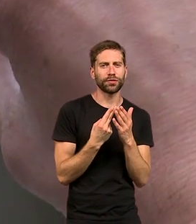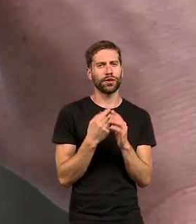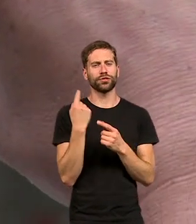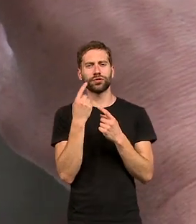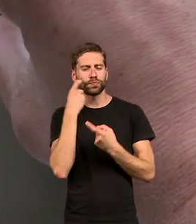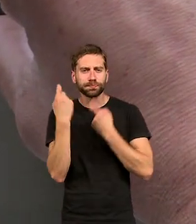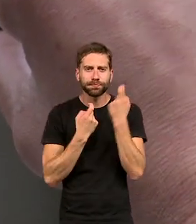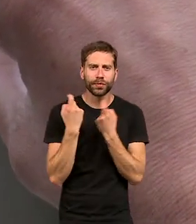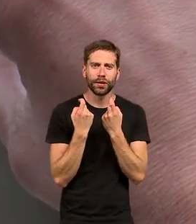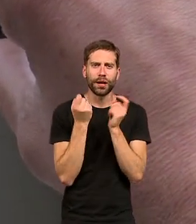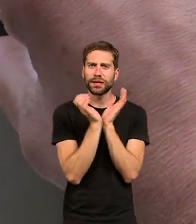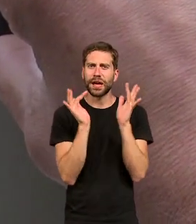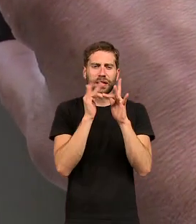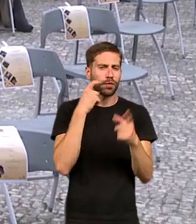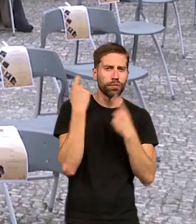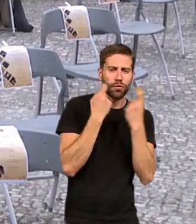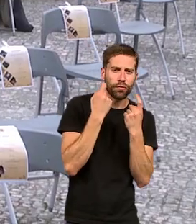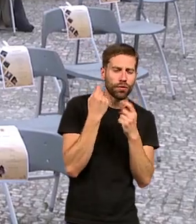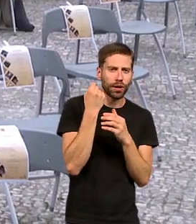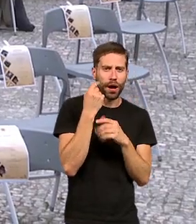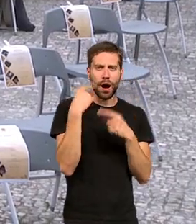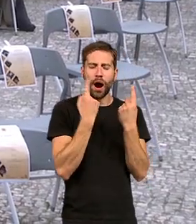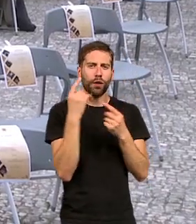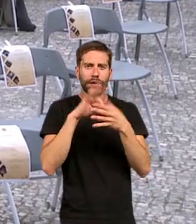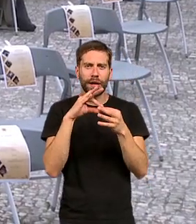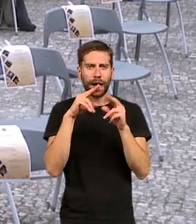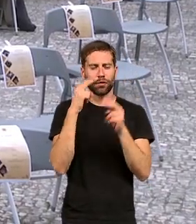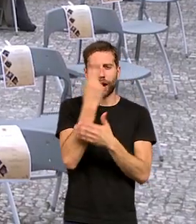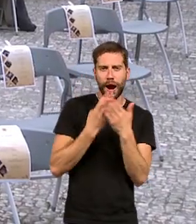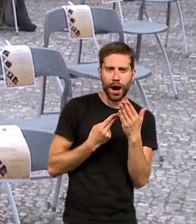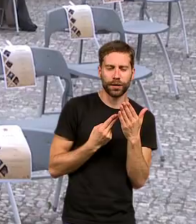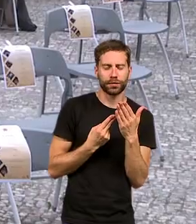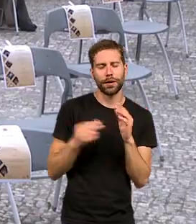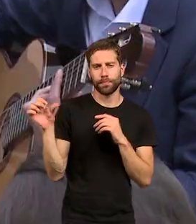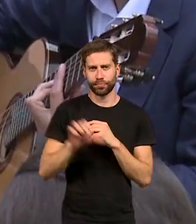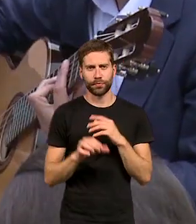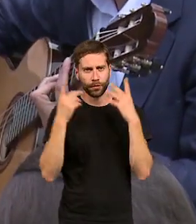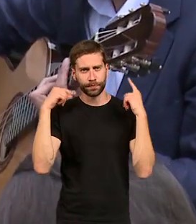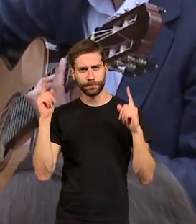pessoas iam encontrando, quanto mais não fosse na internet, eu acho que seria muito pior.